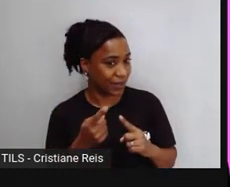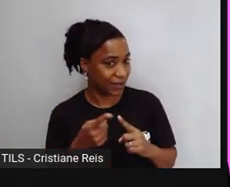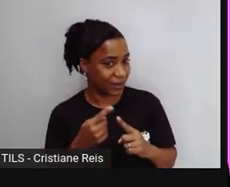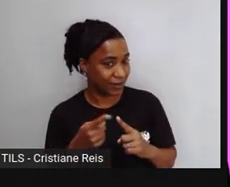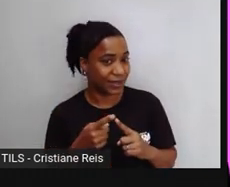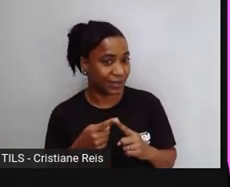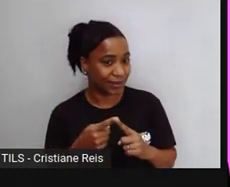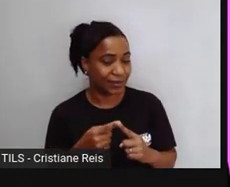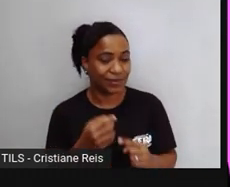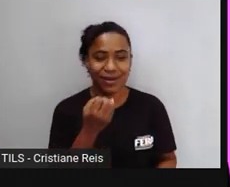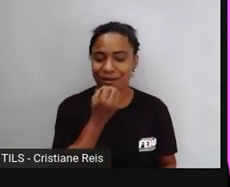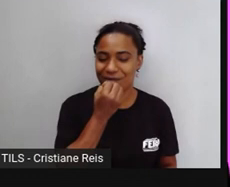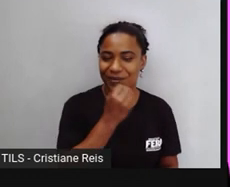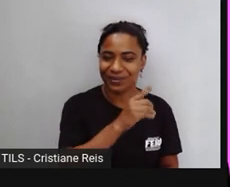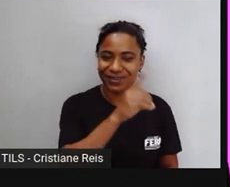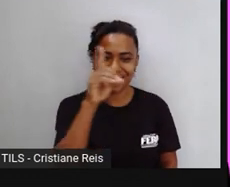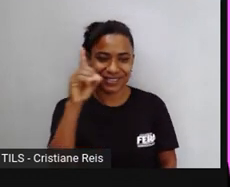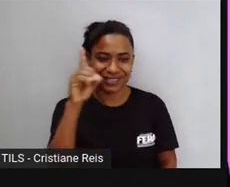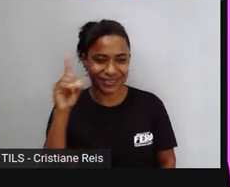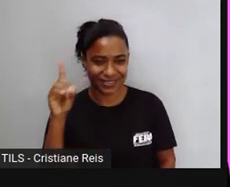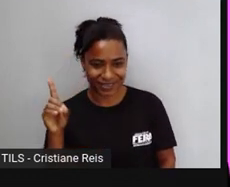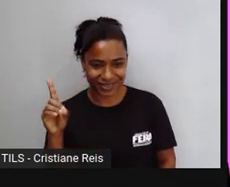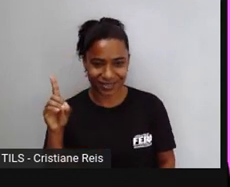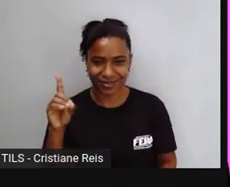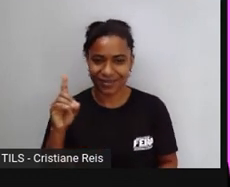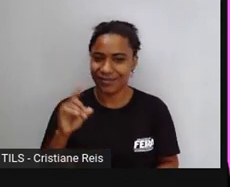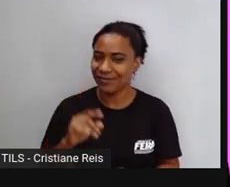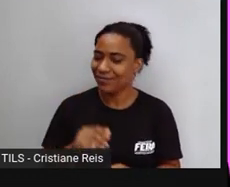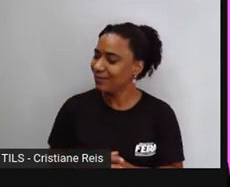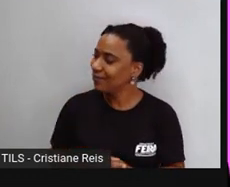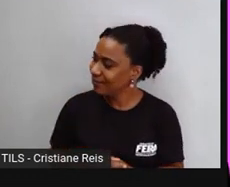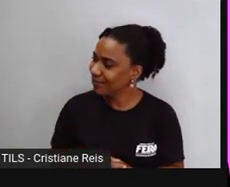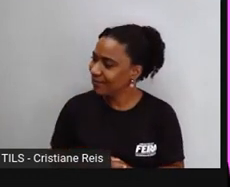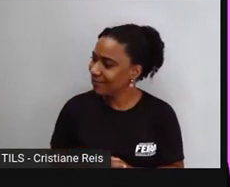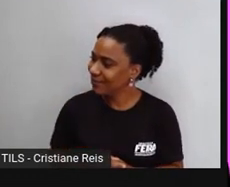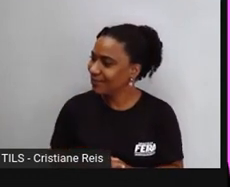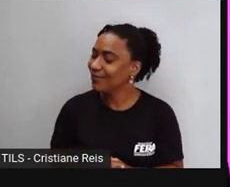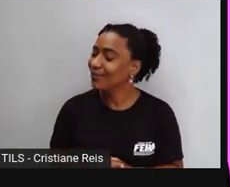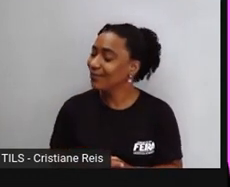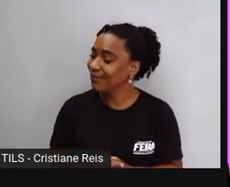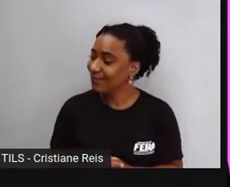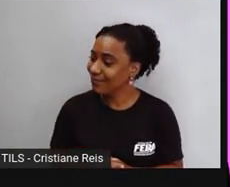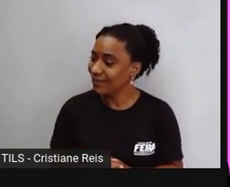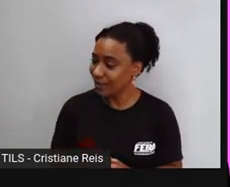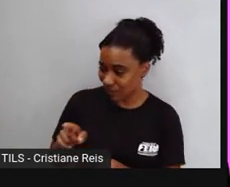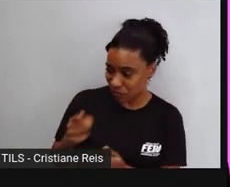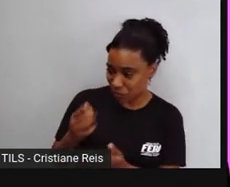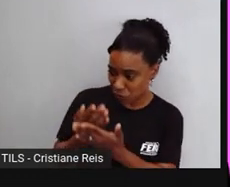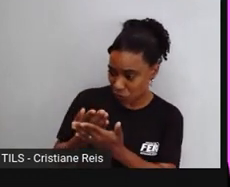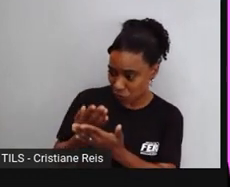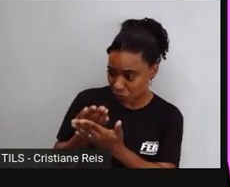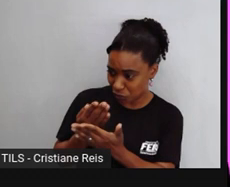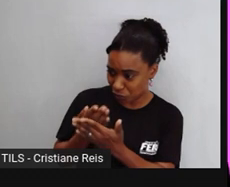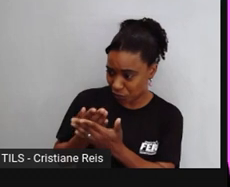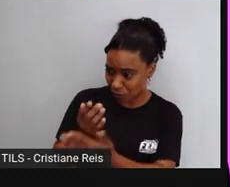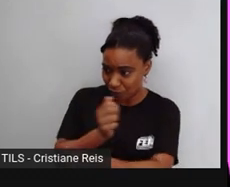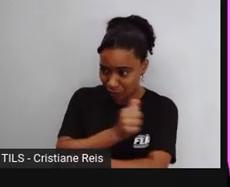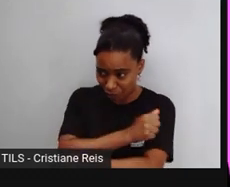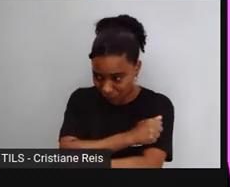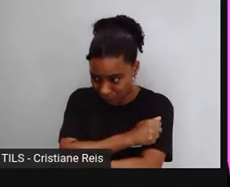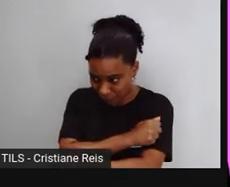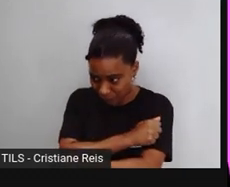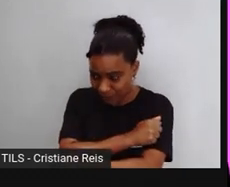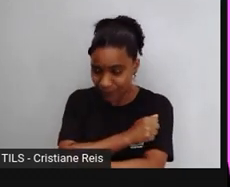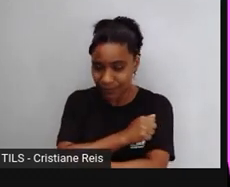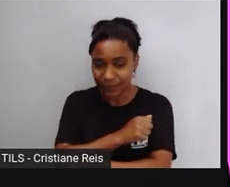utilizando good morning, bom dia. Are you a student? Você é um estudante? Observe que